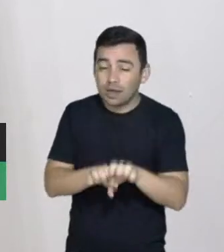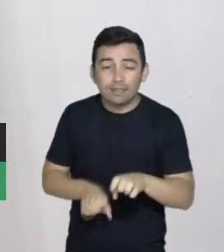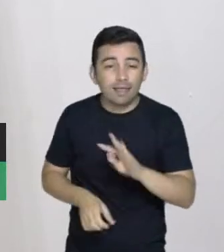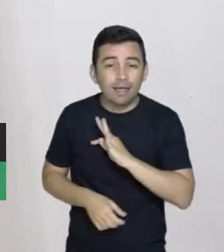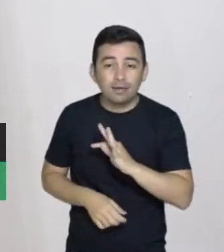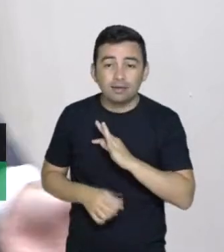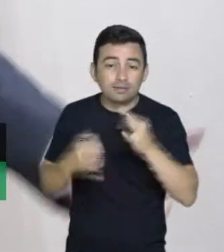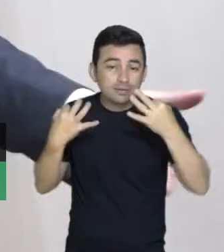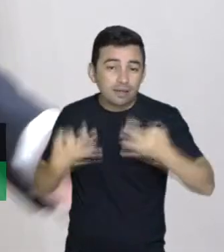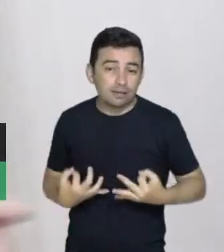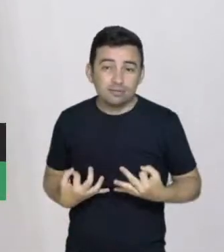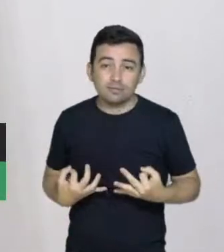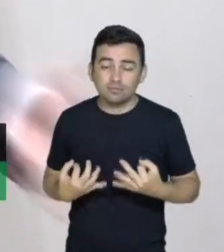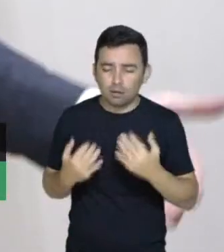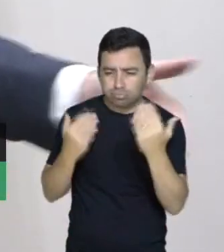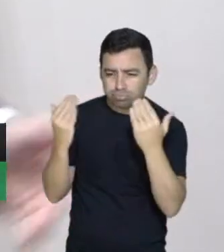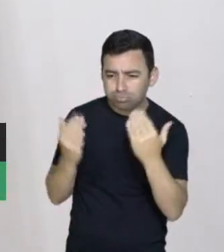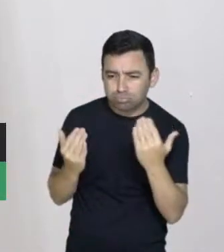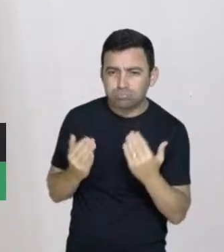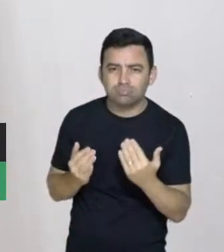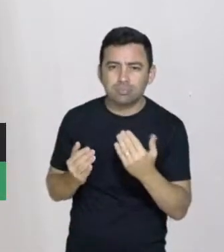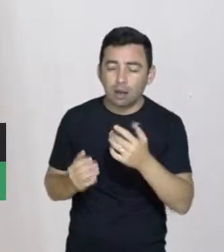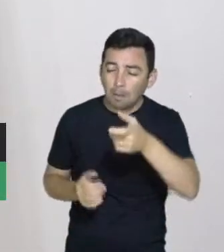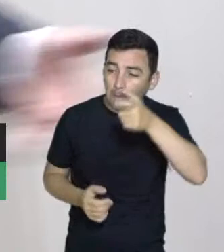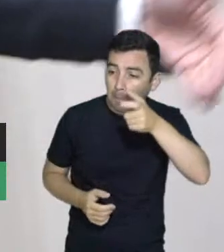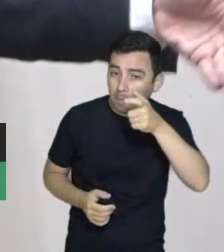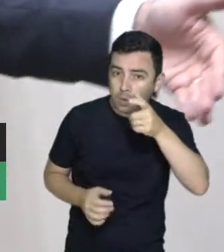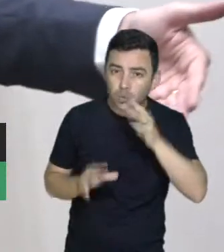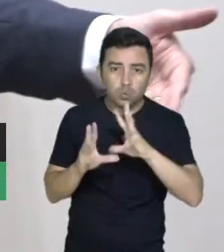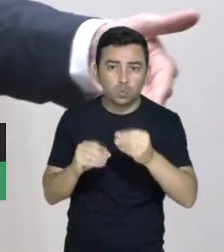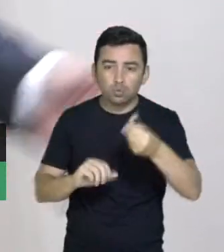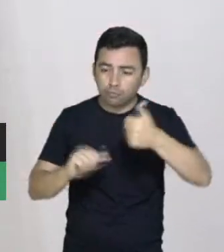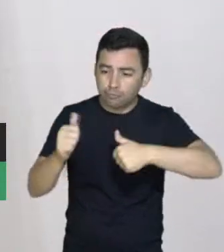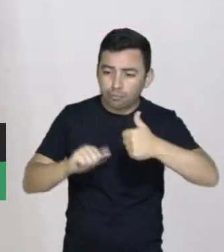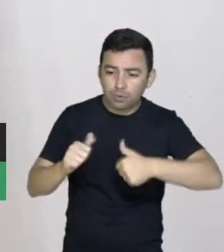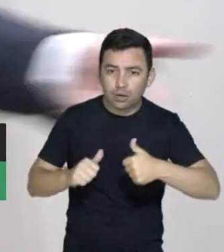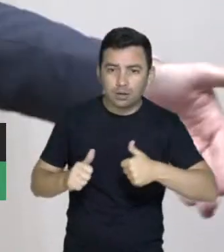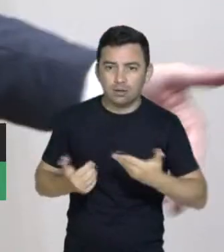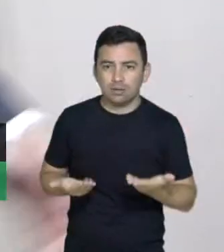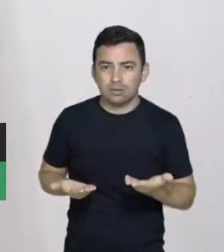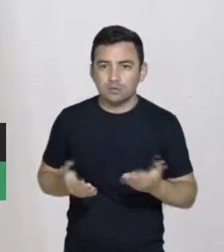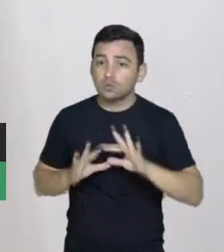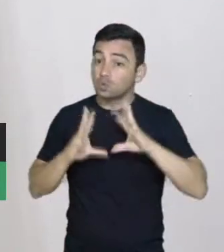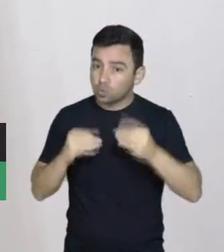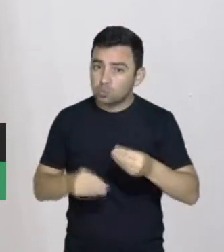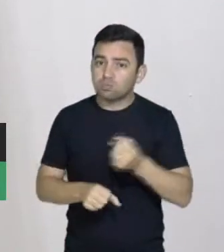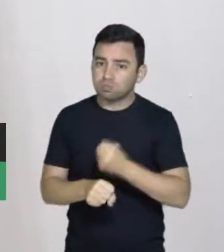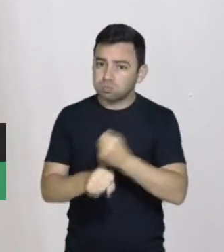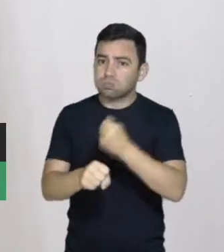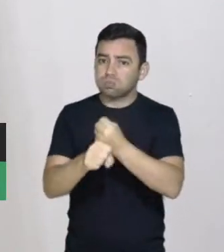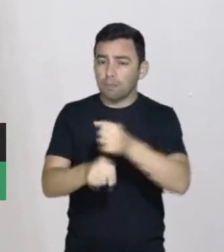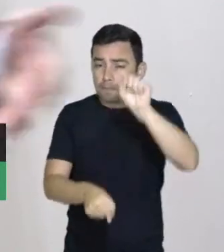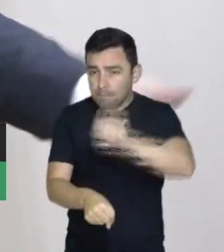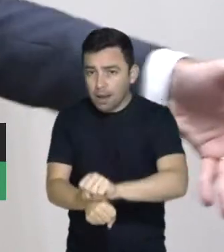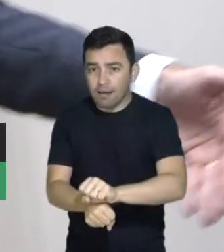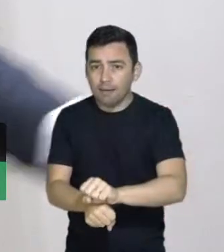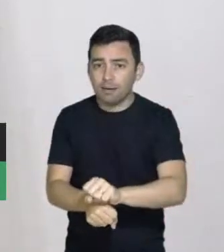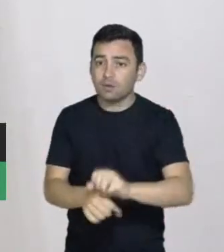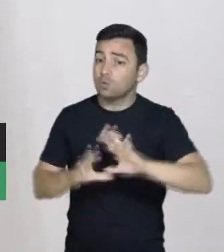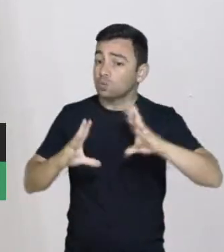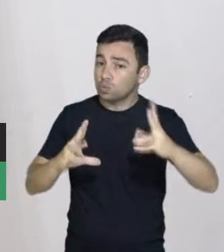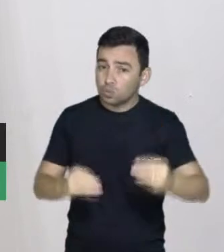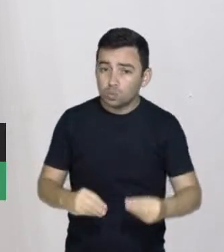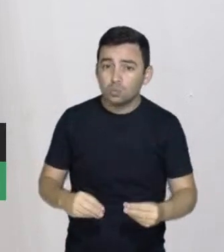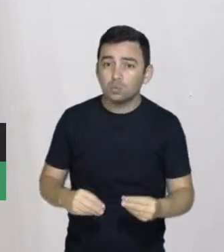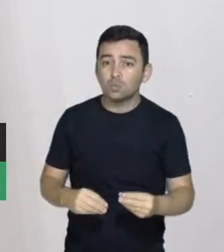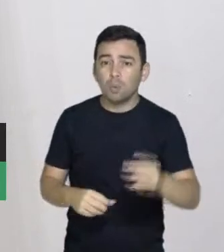para fazer o acompanhamento e a validação de tudo isso no meio do jogo andando. Todas as obras, elas paralisarão. Todas as obras,